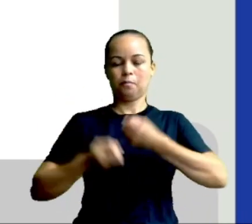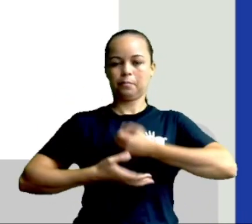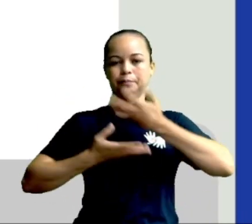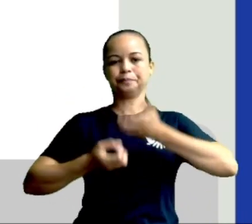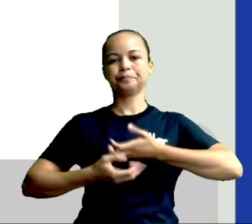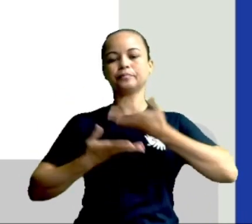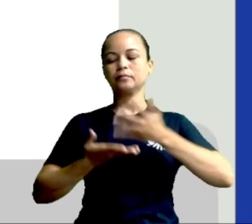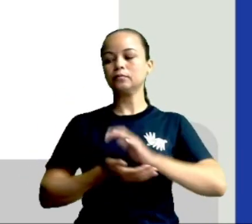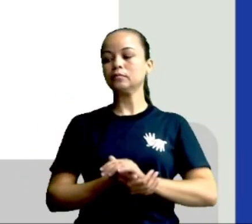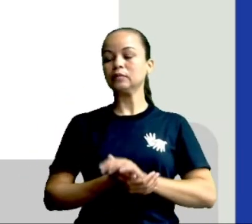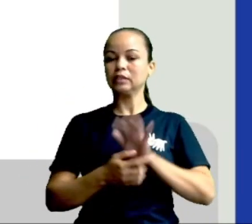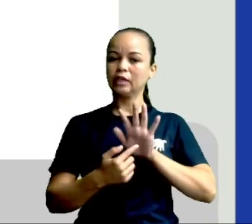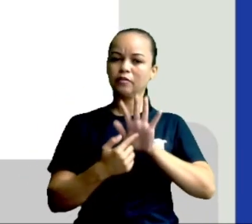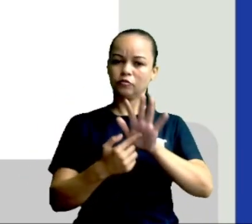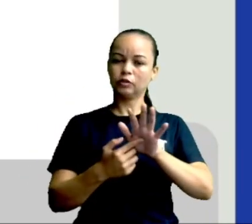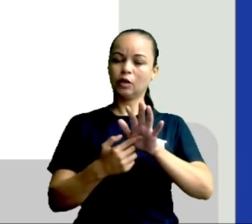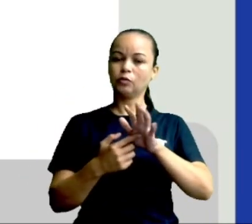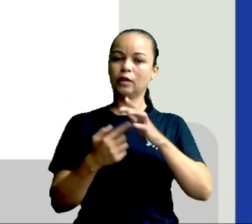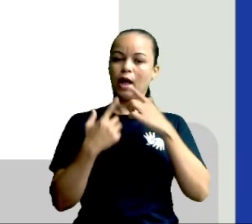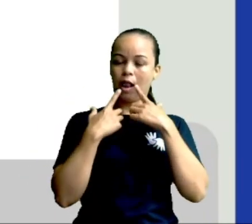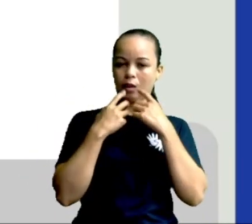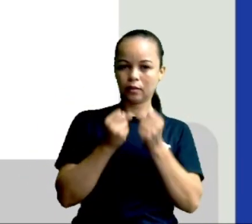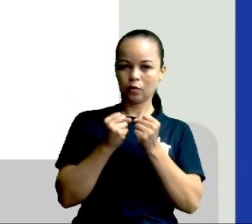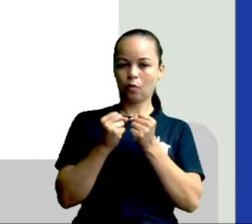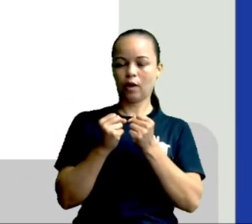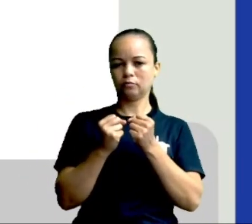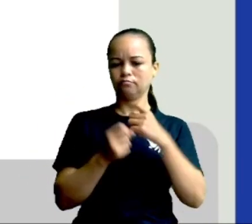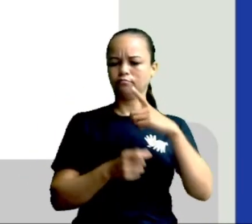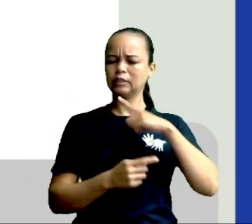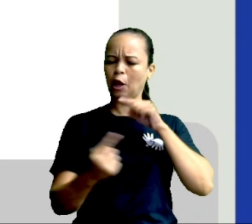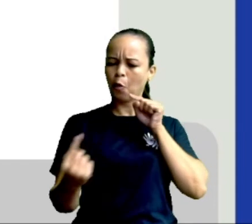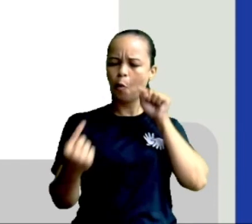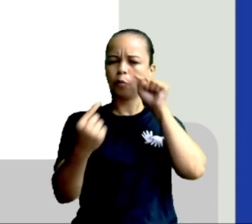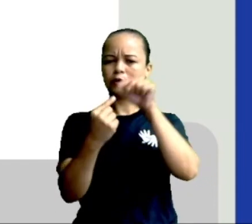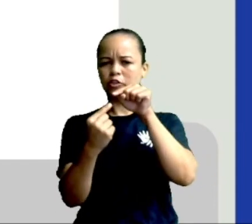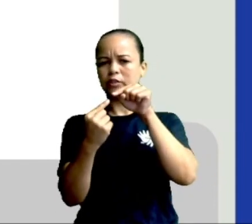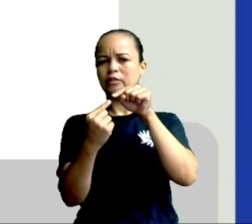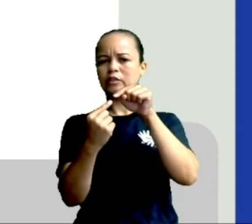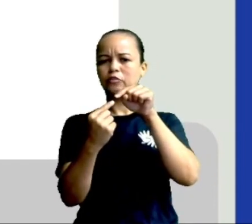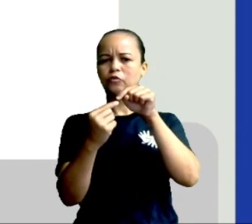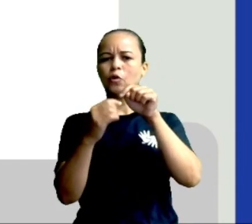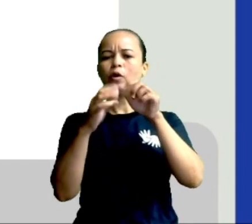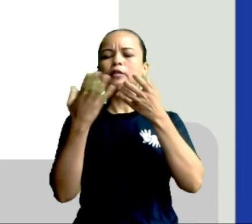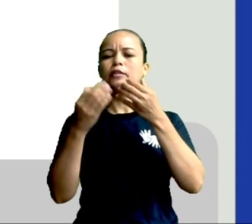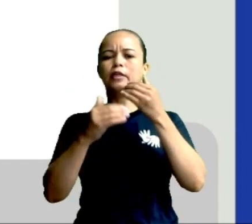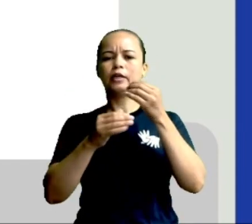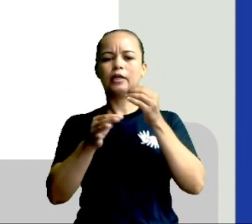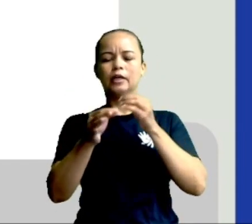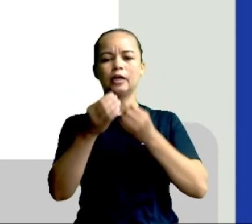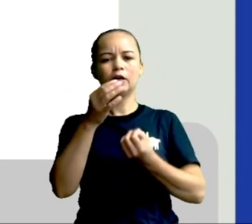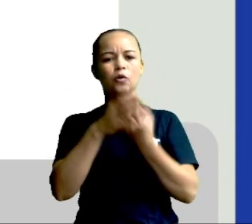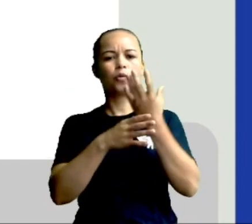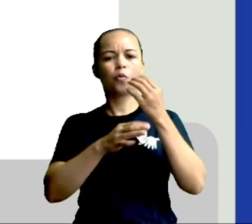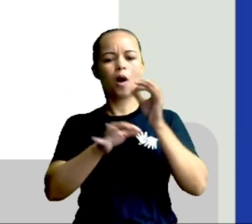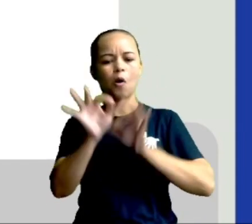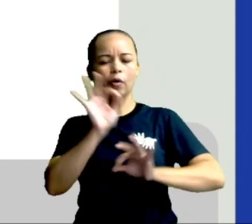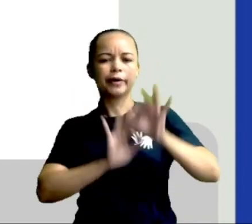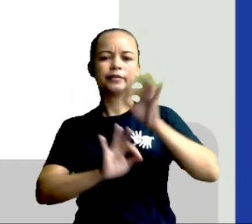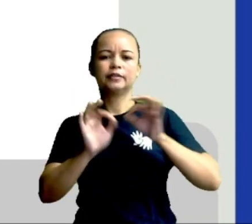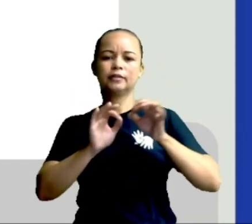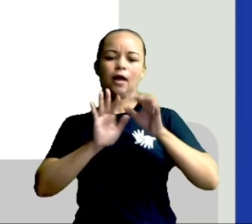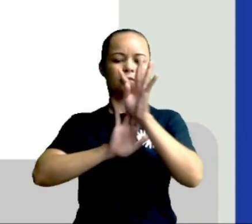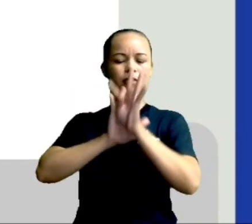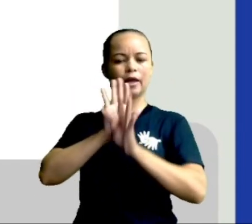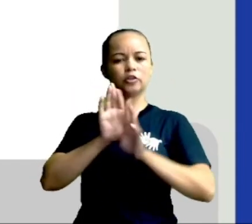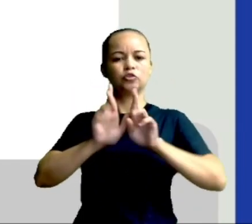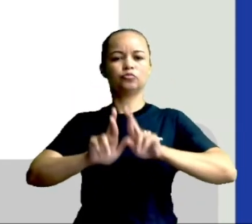poética, que é a função da linguagem que vai ter o objetivo de construir textos com estruturas